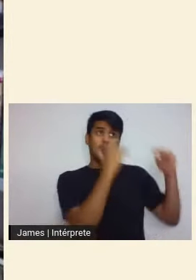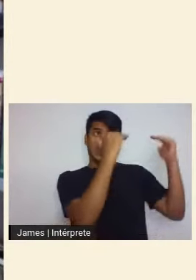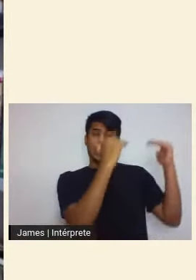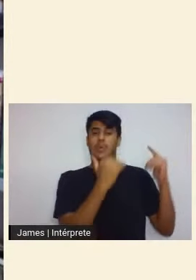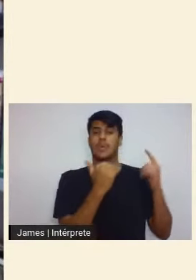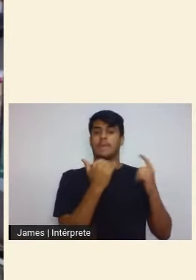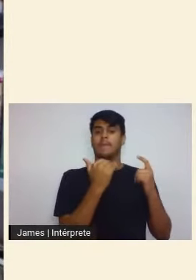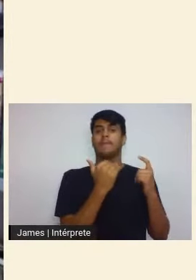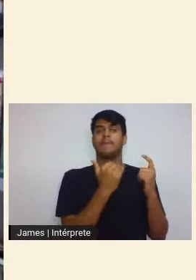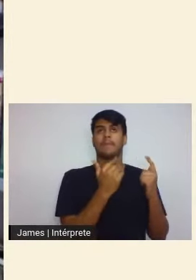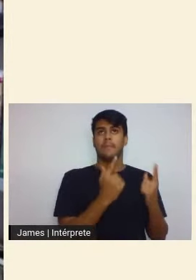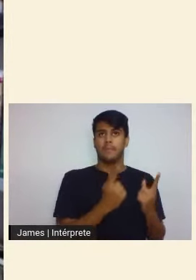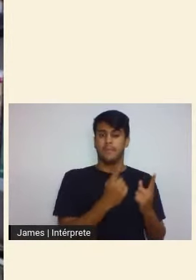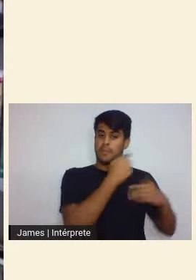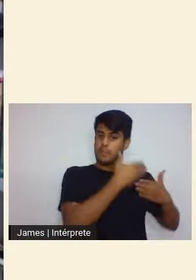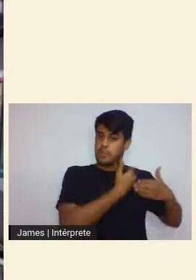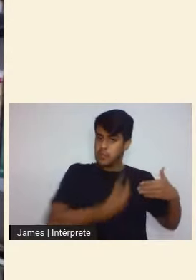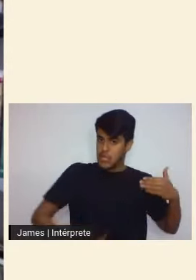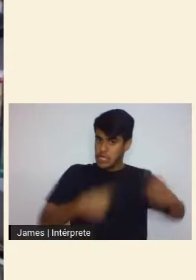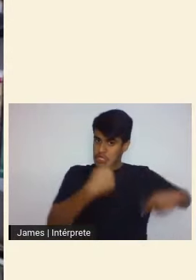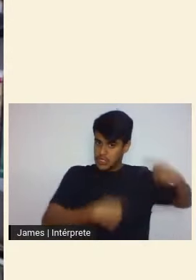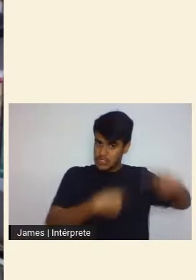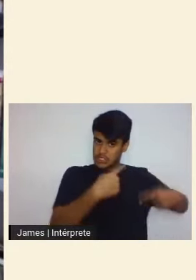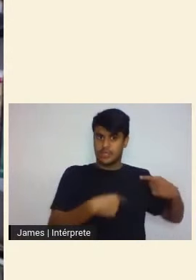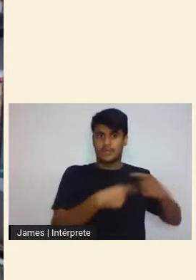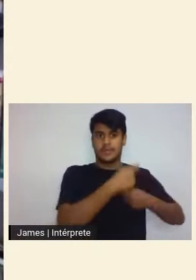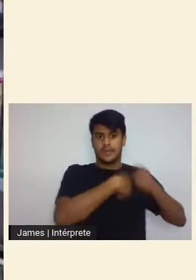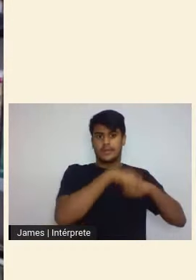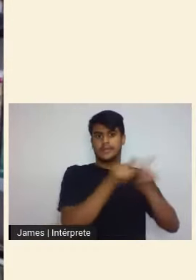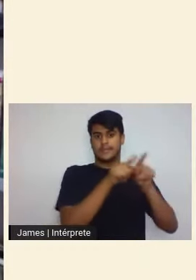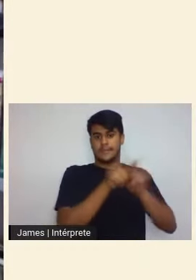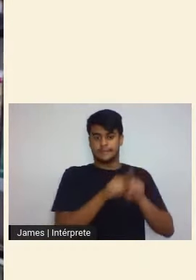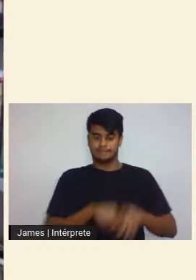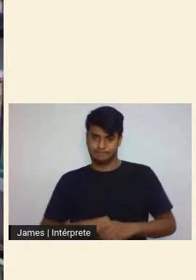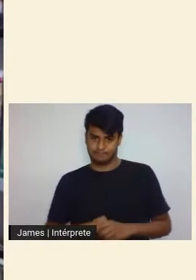perderam a hegemonia cultural. Obrigado.